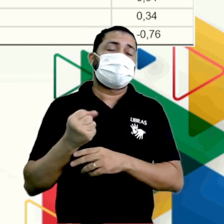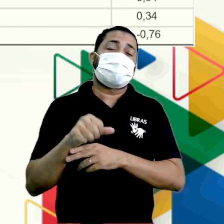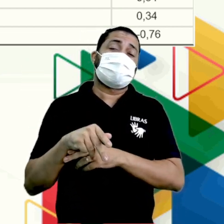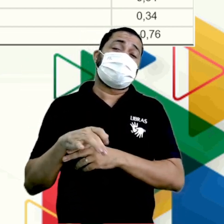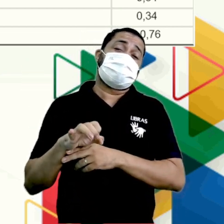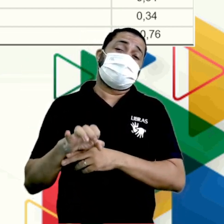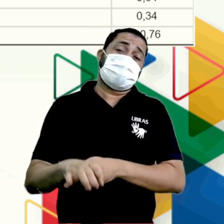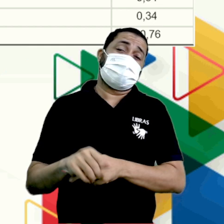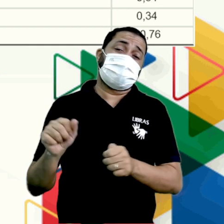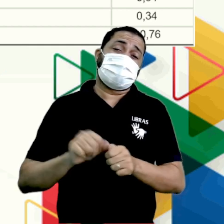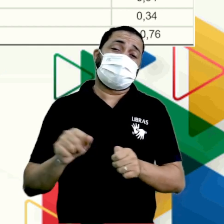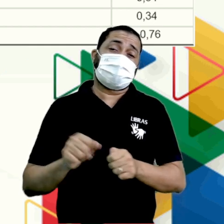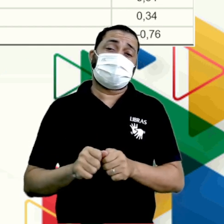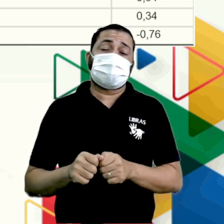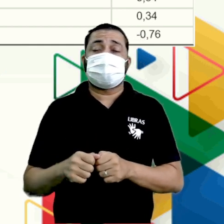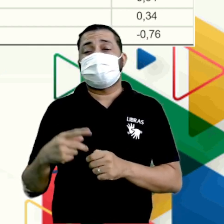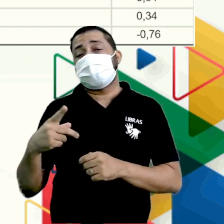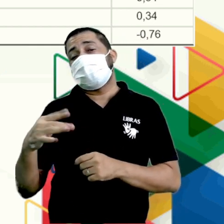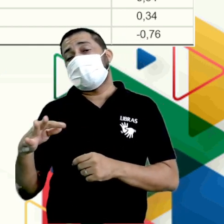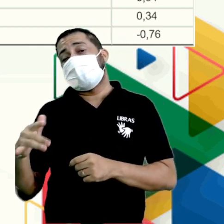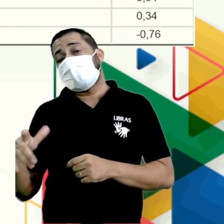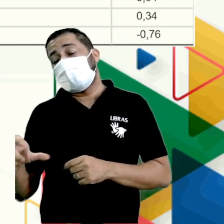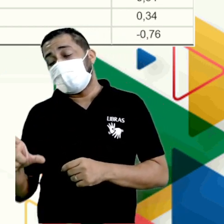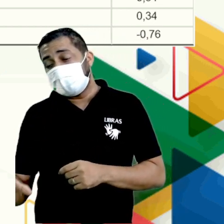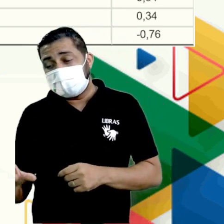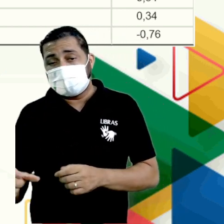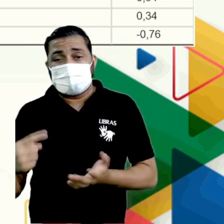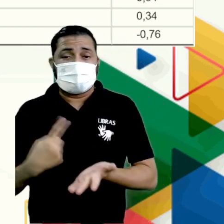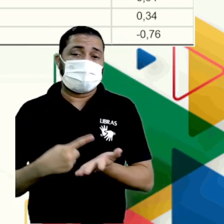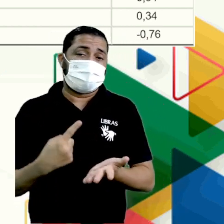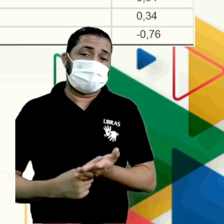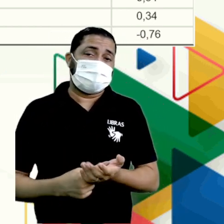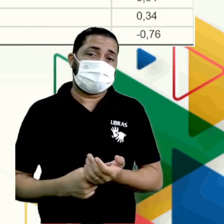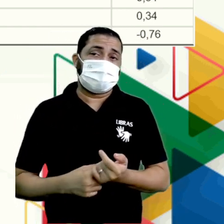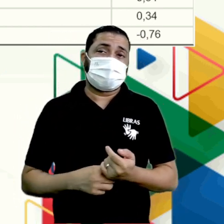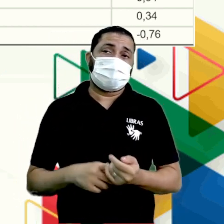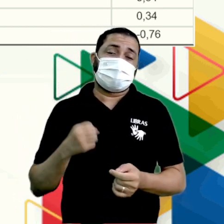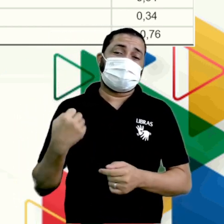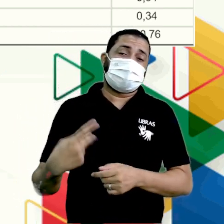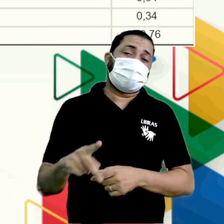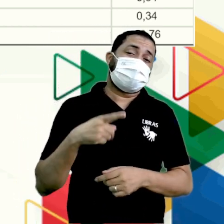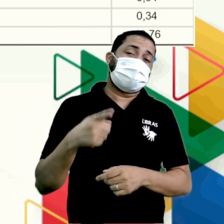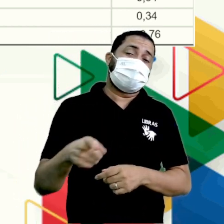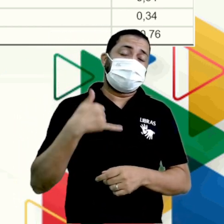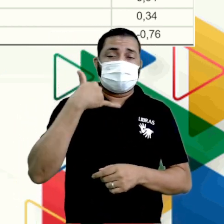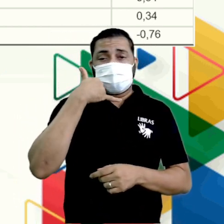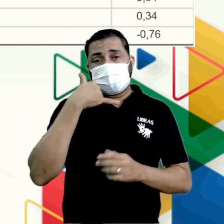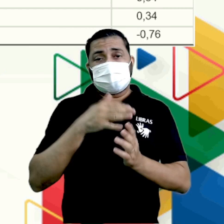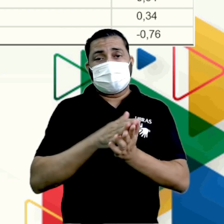para produzir pilhas que atendam a determinados aparelhos. Então, o seu aparelho celular, por exemplo, ele precisa de